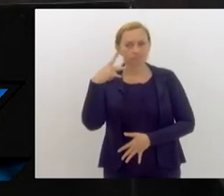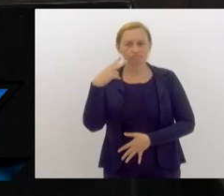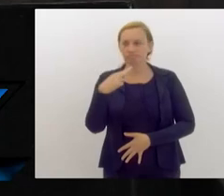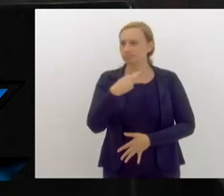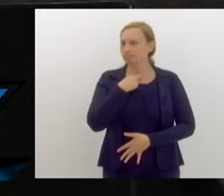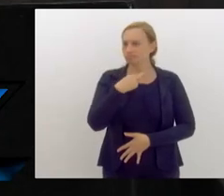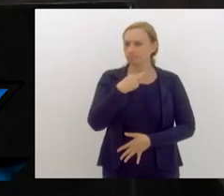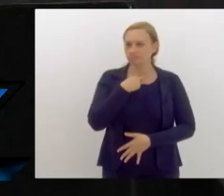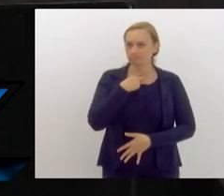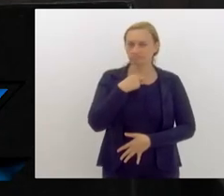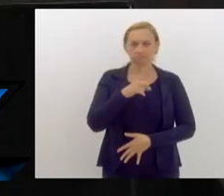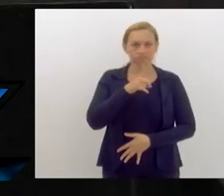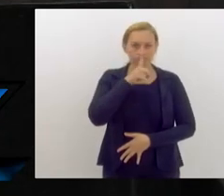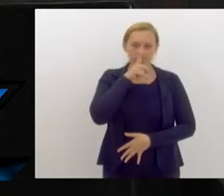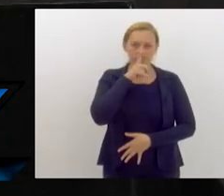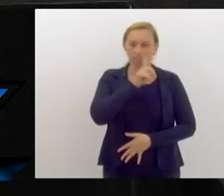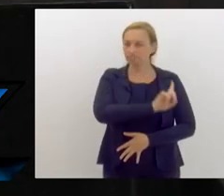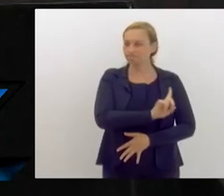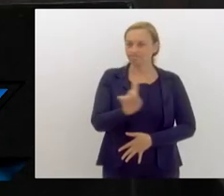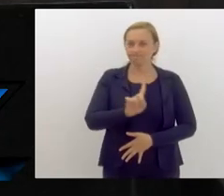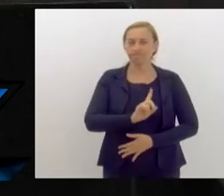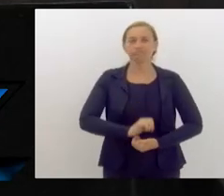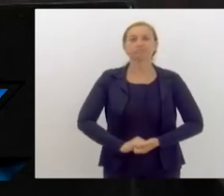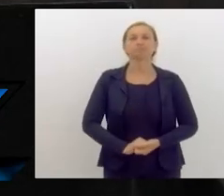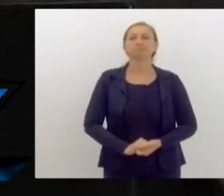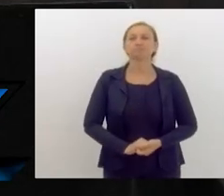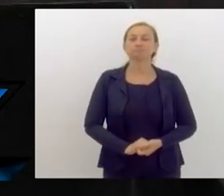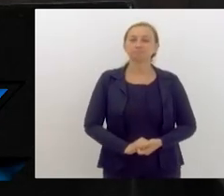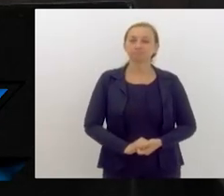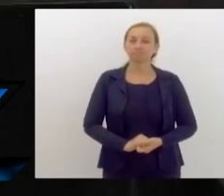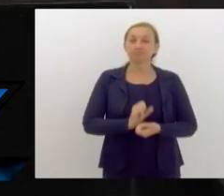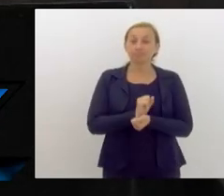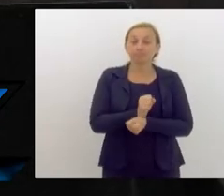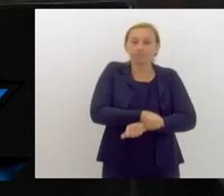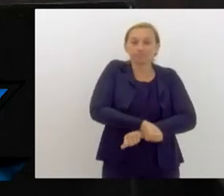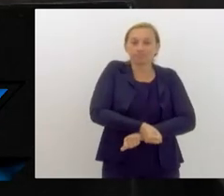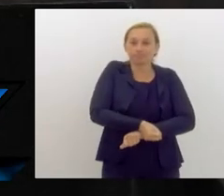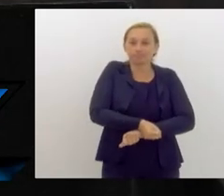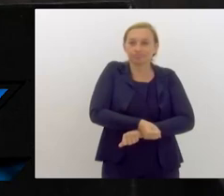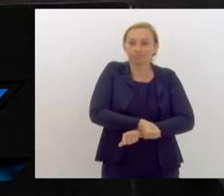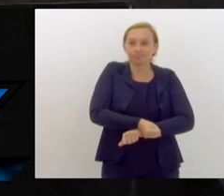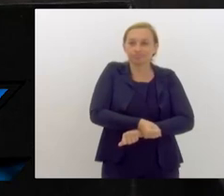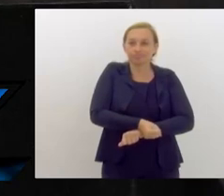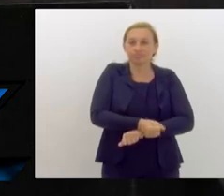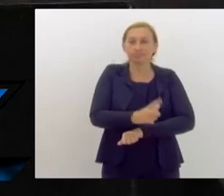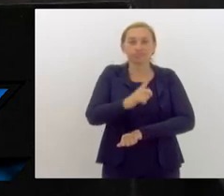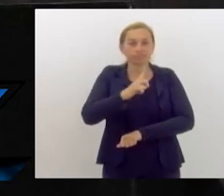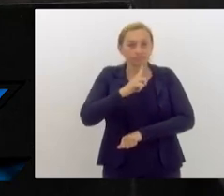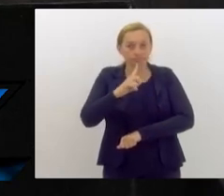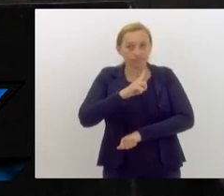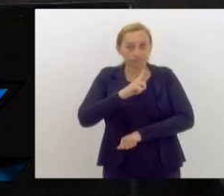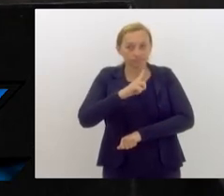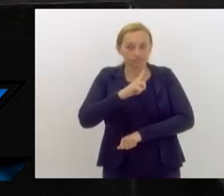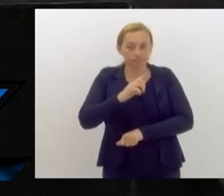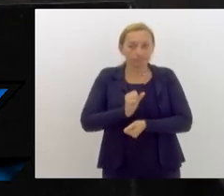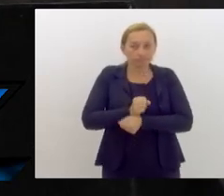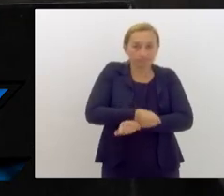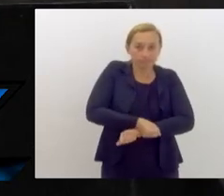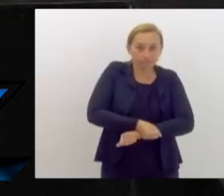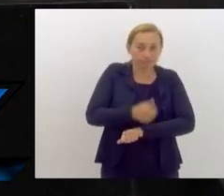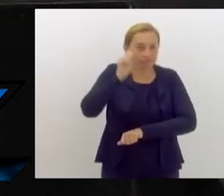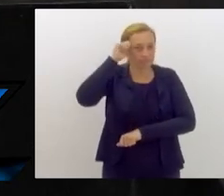pode se silenciar a escravidão que nós tivemos a escravidão negra nos